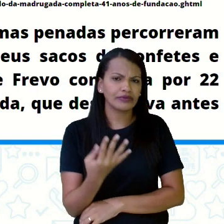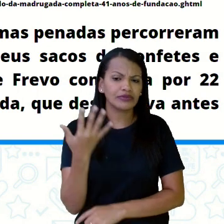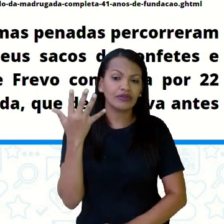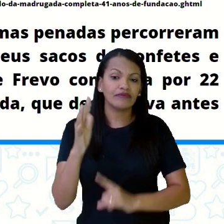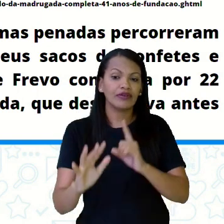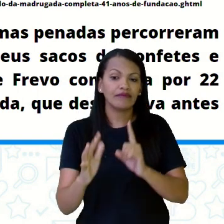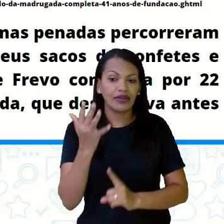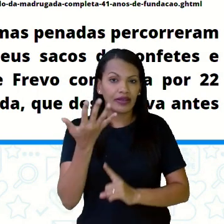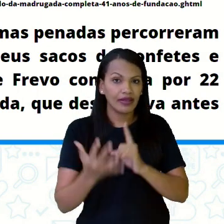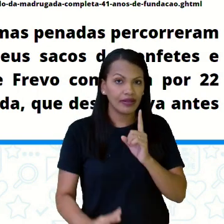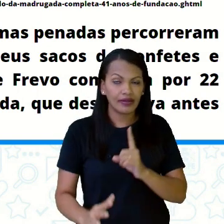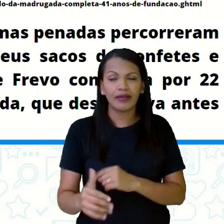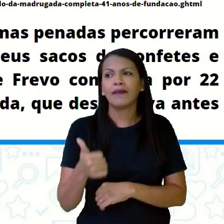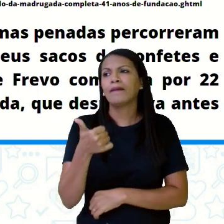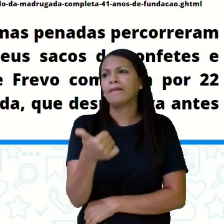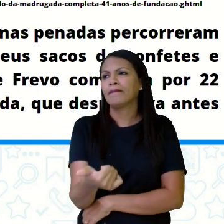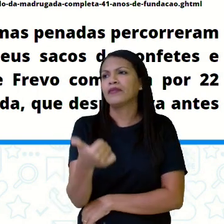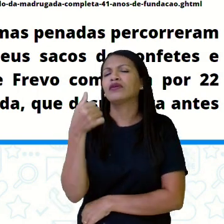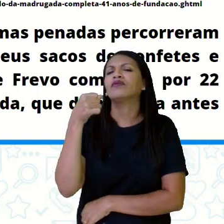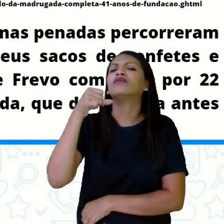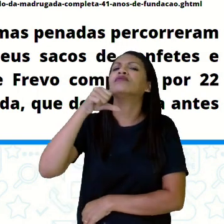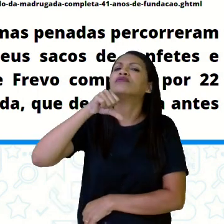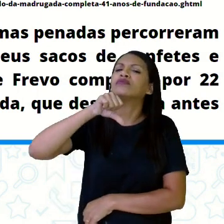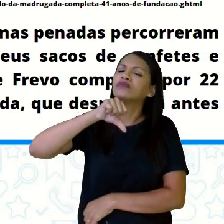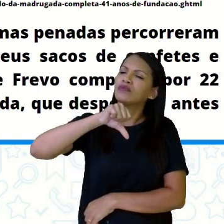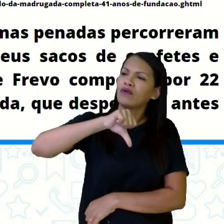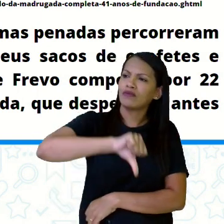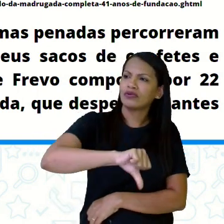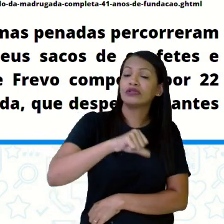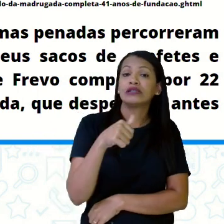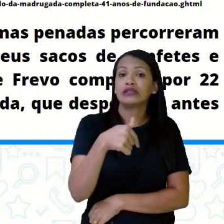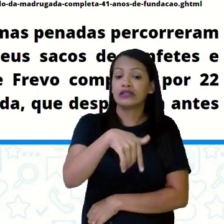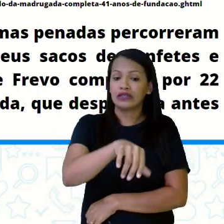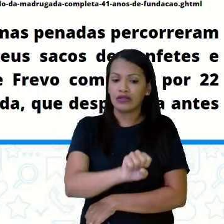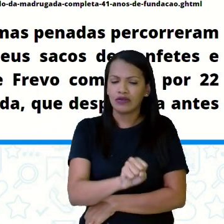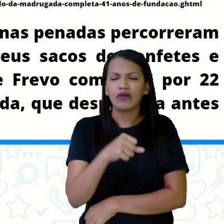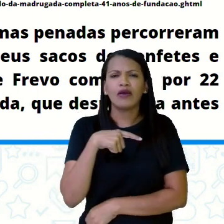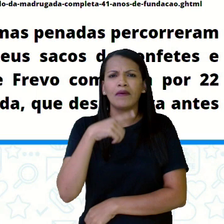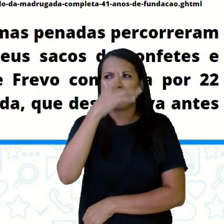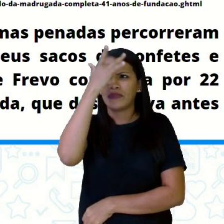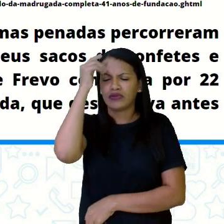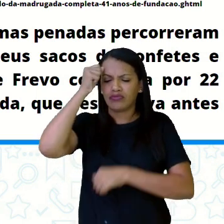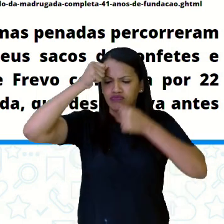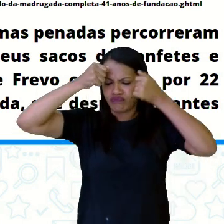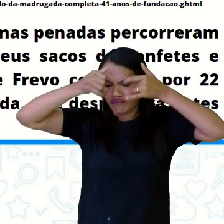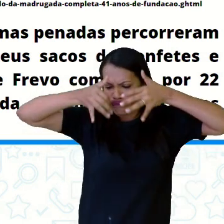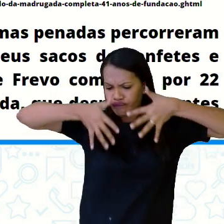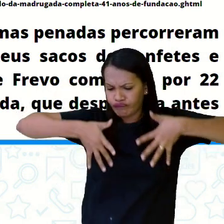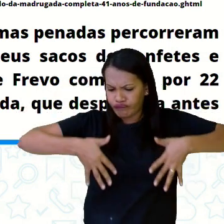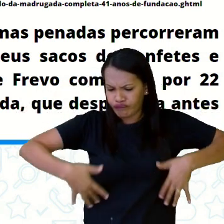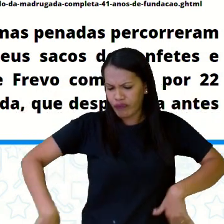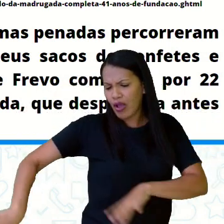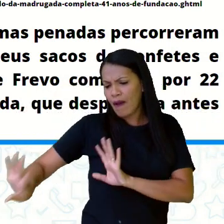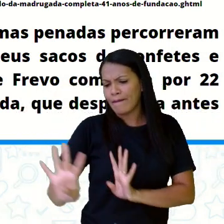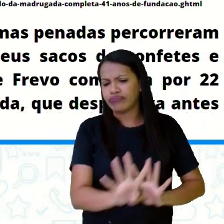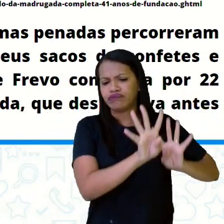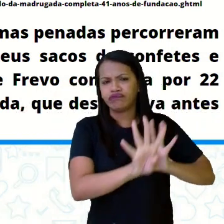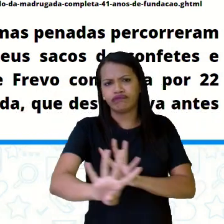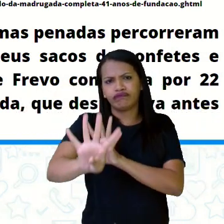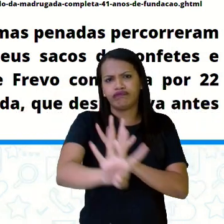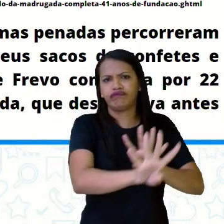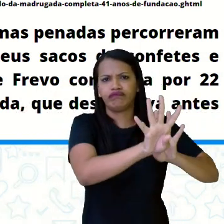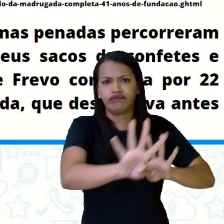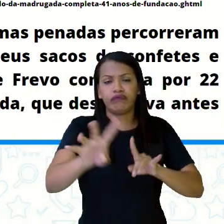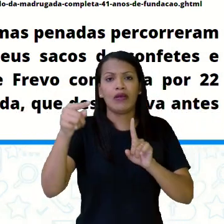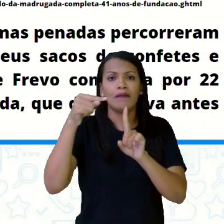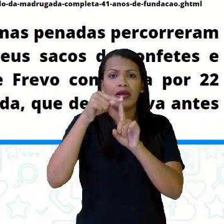1978, cerca de 75 pessoas fantasiadas de almas penadas percorreram as ruas do bairro de São